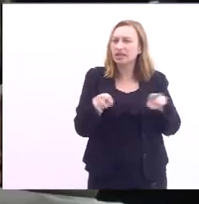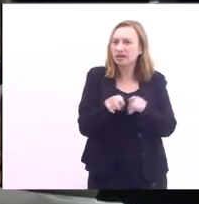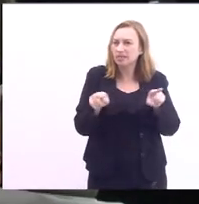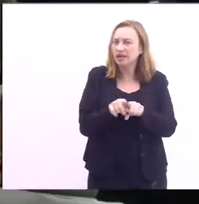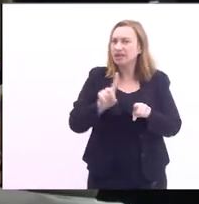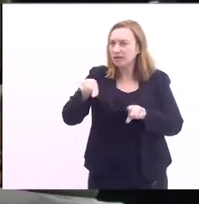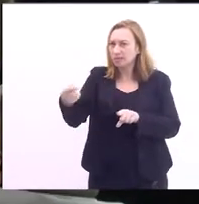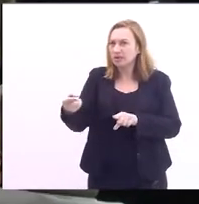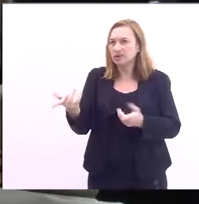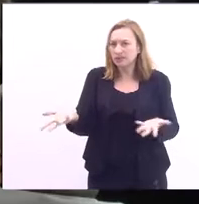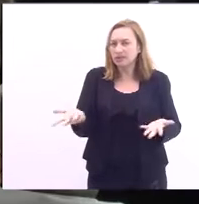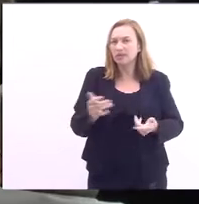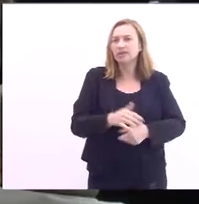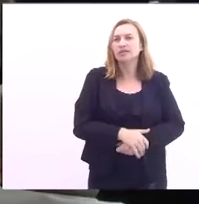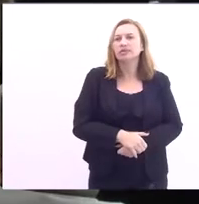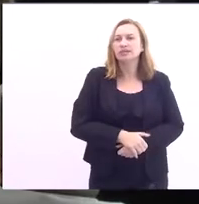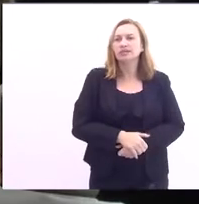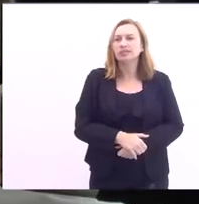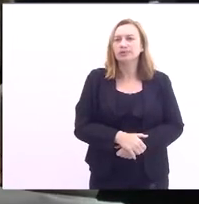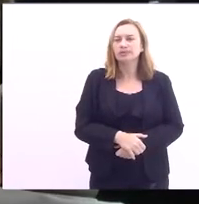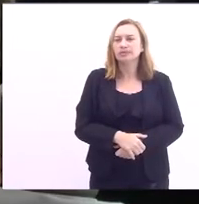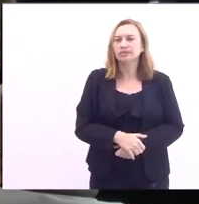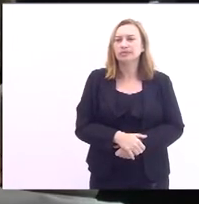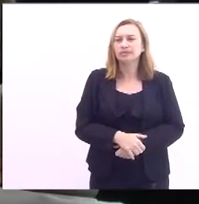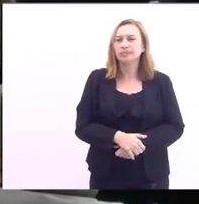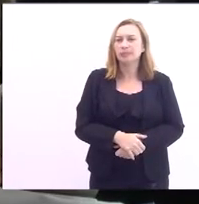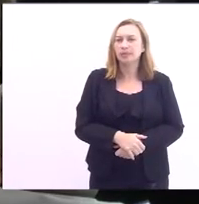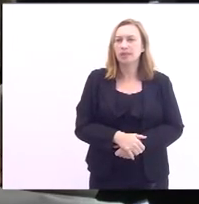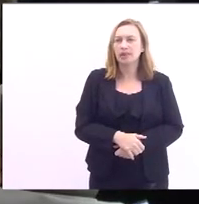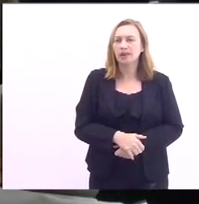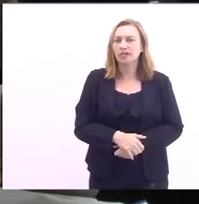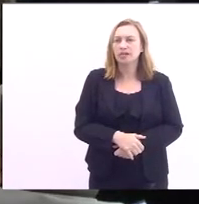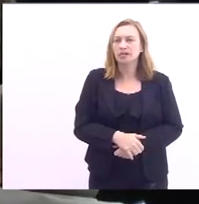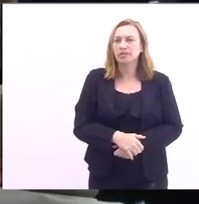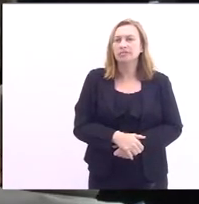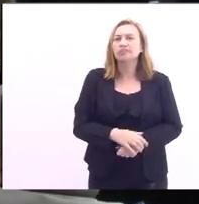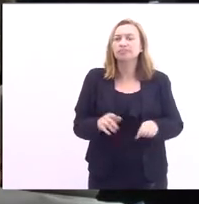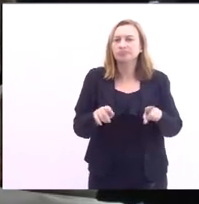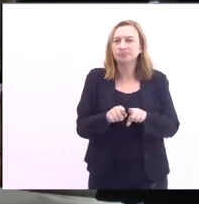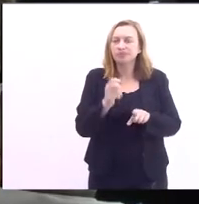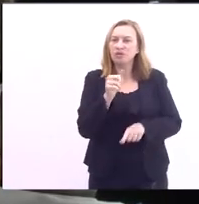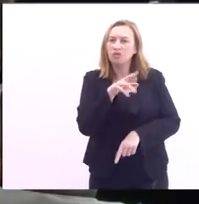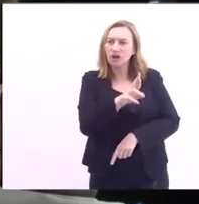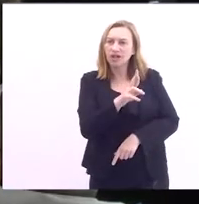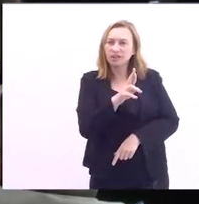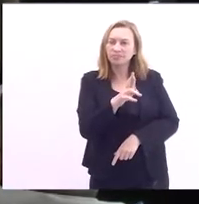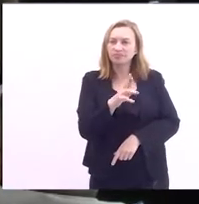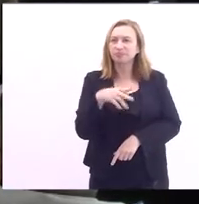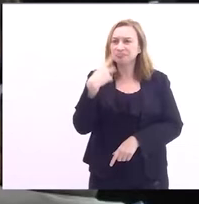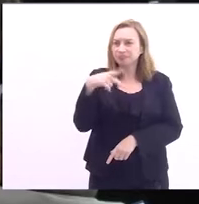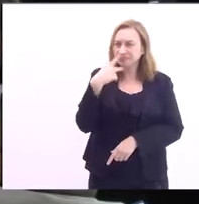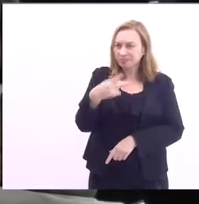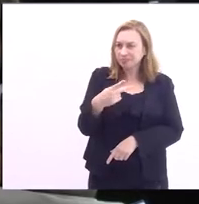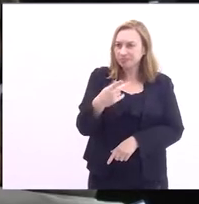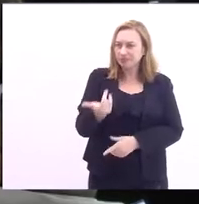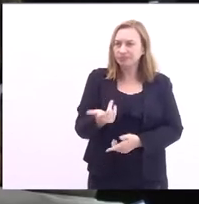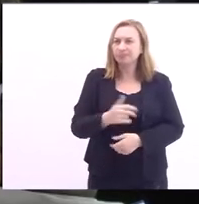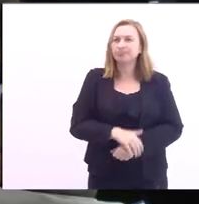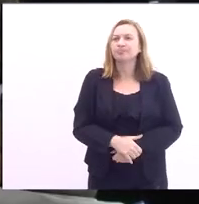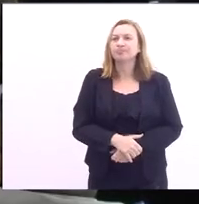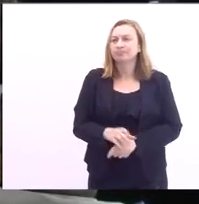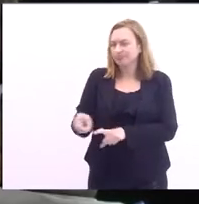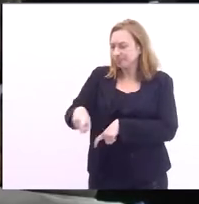depois. Como é que se diz? Mas também, como o Wagner Victor falou, na questão da eletrificação